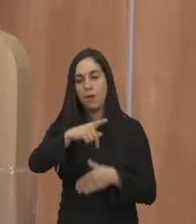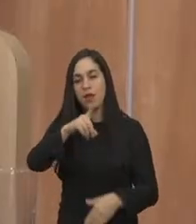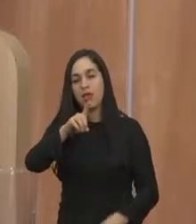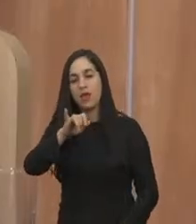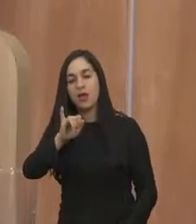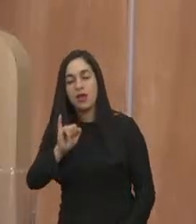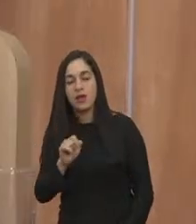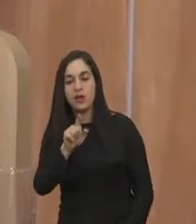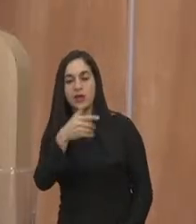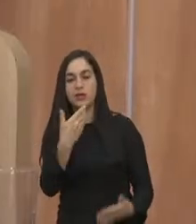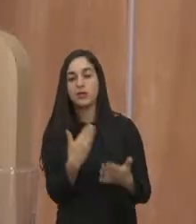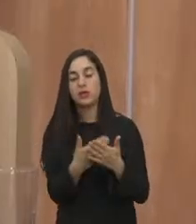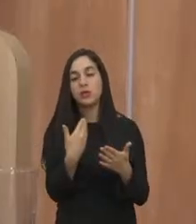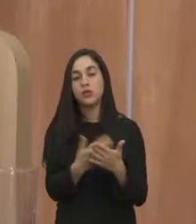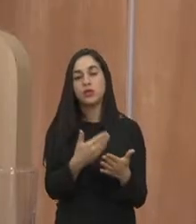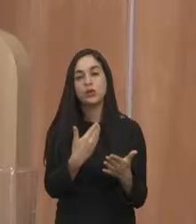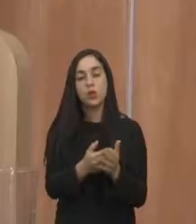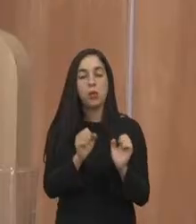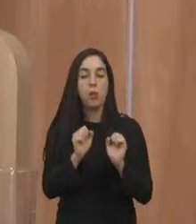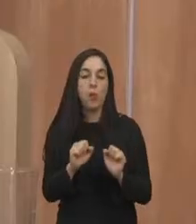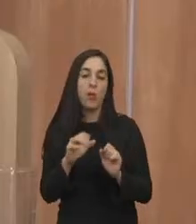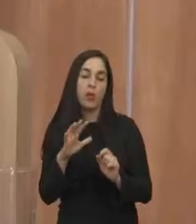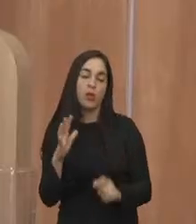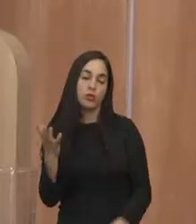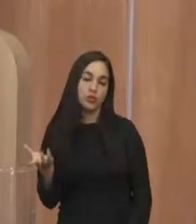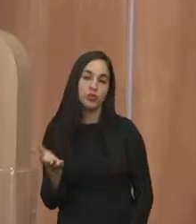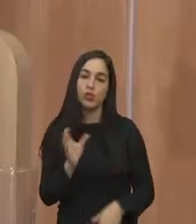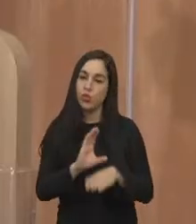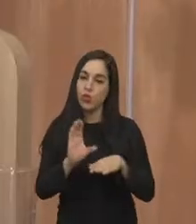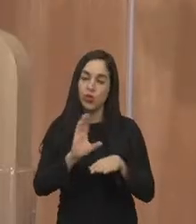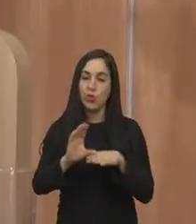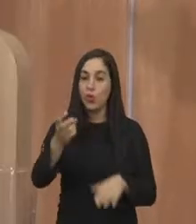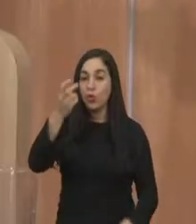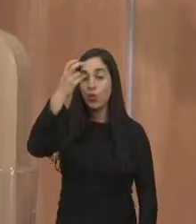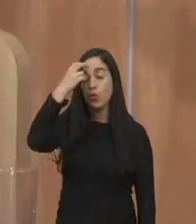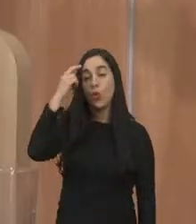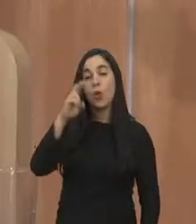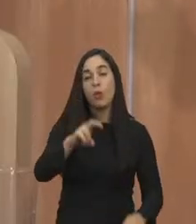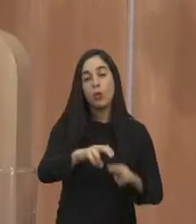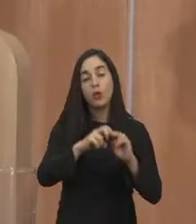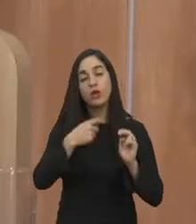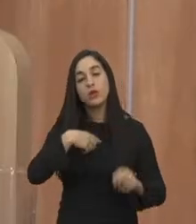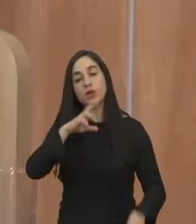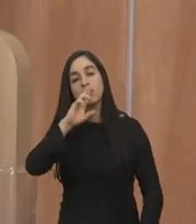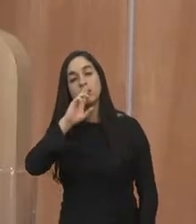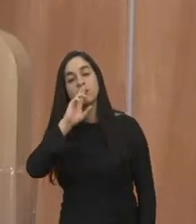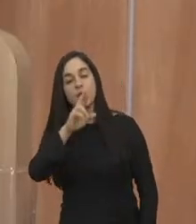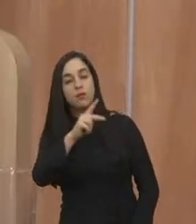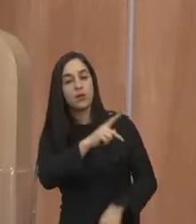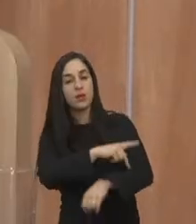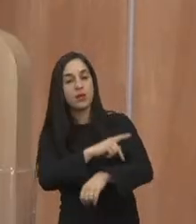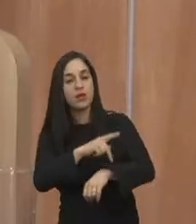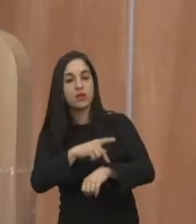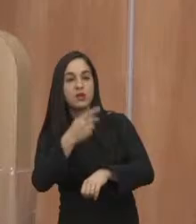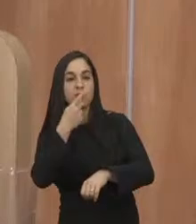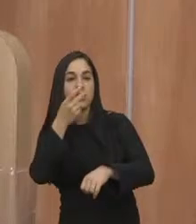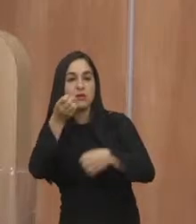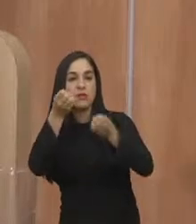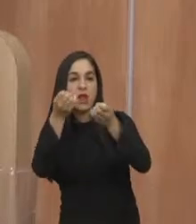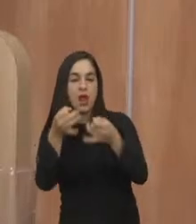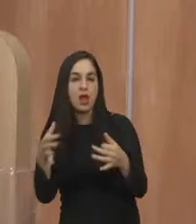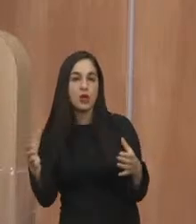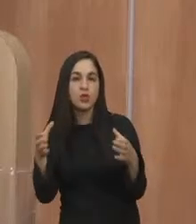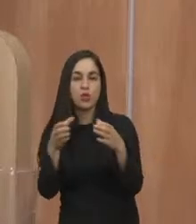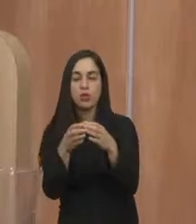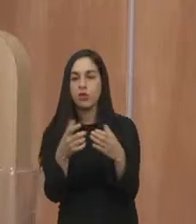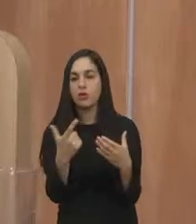estudo desses possíveis cursos da cultura. E por isso que minha resposta ao pessoal da pedagogia foi com relação a grupo. Não tinha